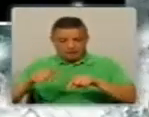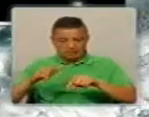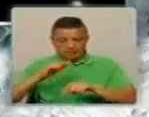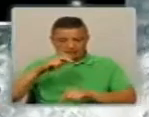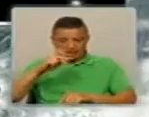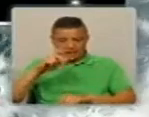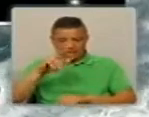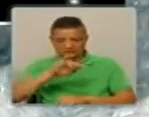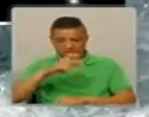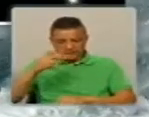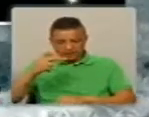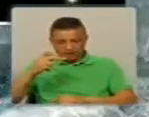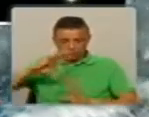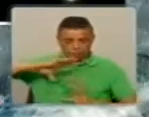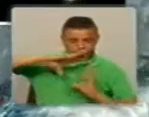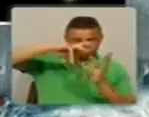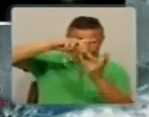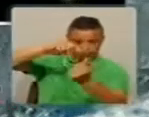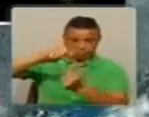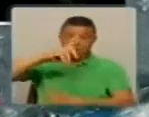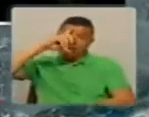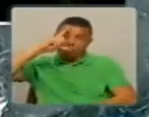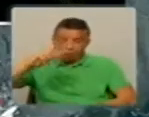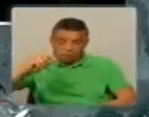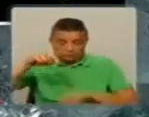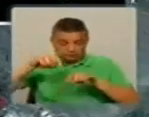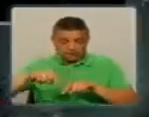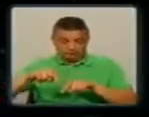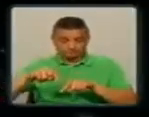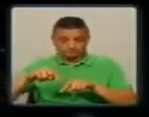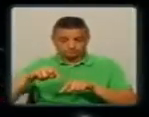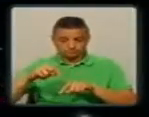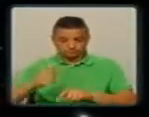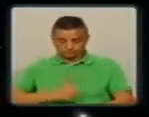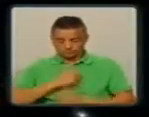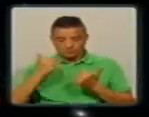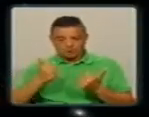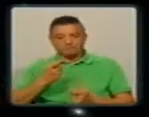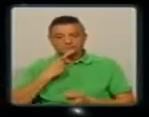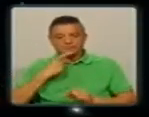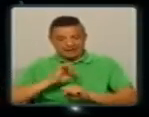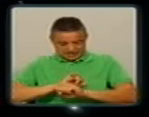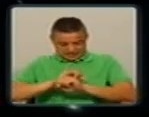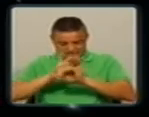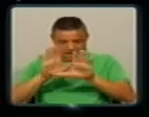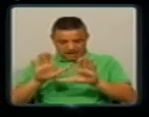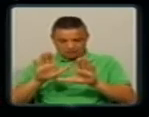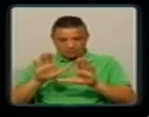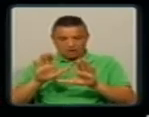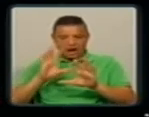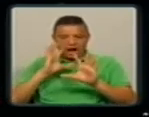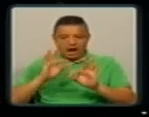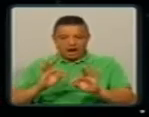do universo. E, portanto, quanto mais longe encontramos este tipo de galáxias, melhor conseguimos perceber precisamente